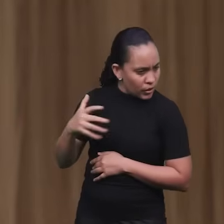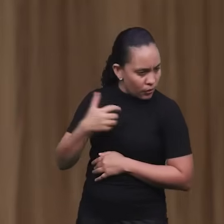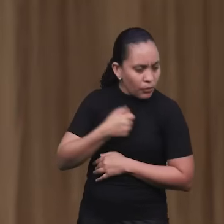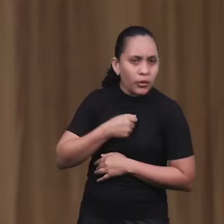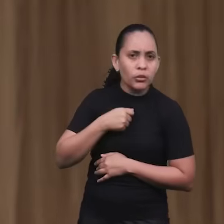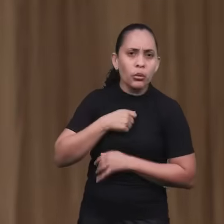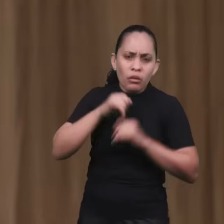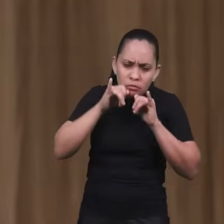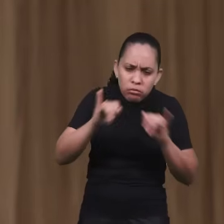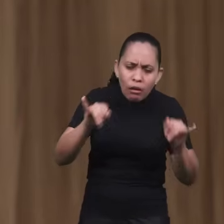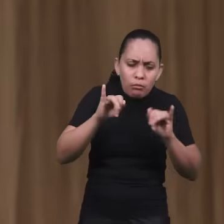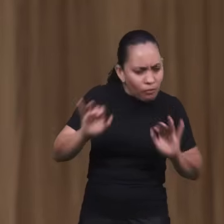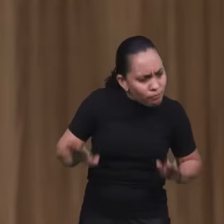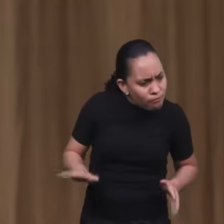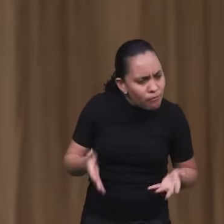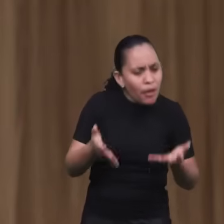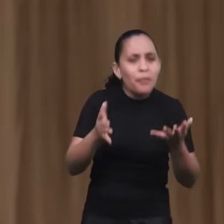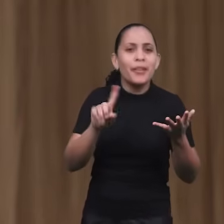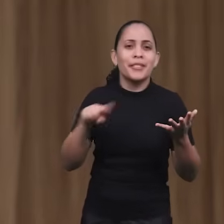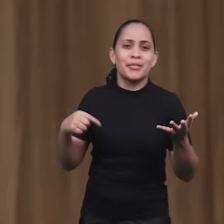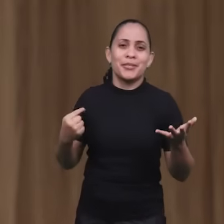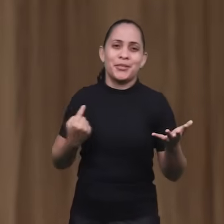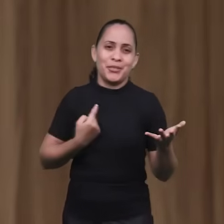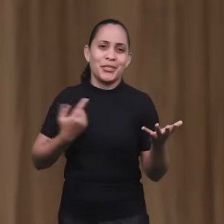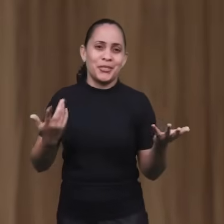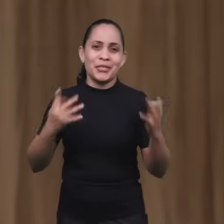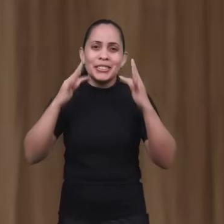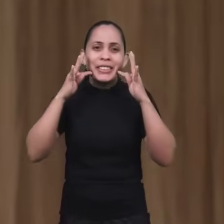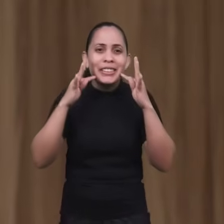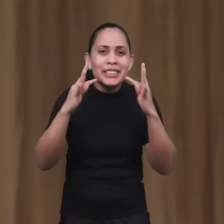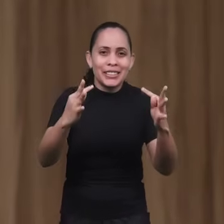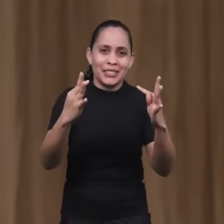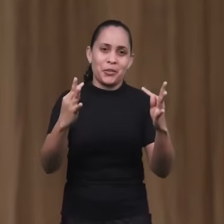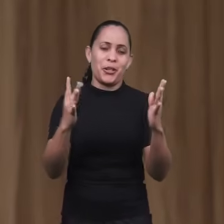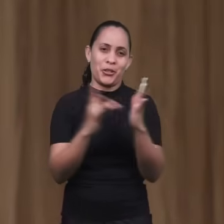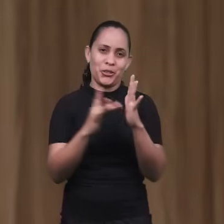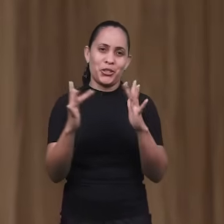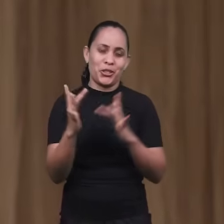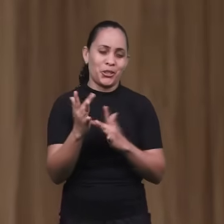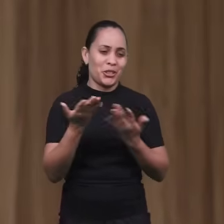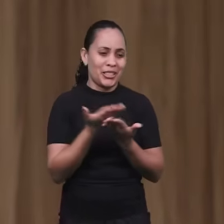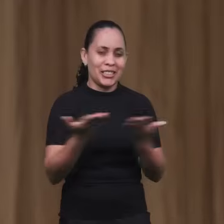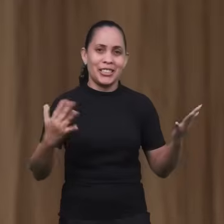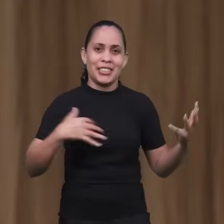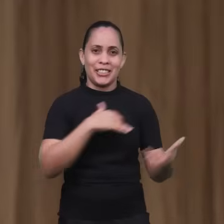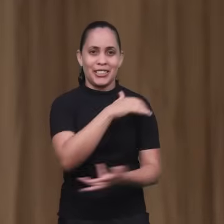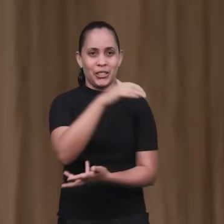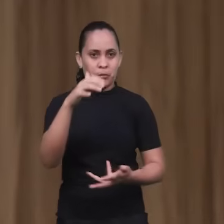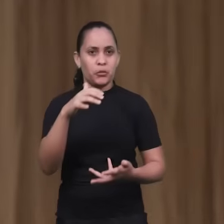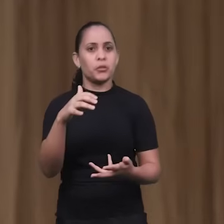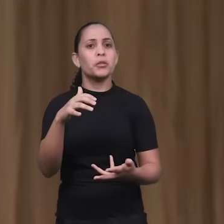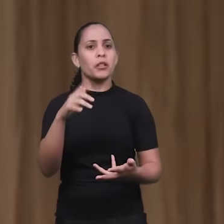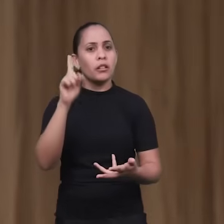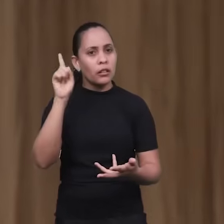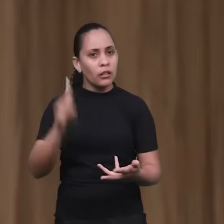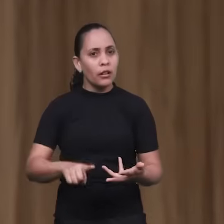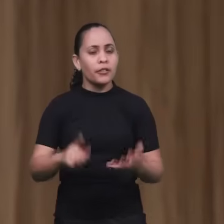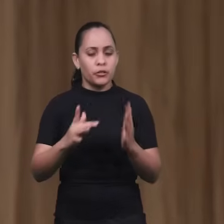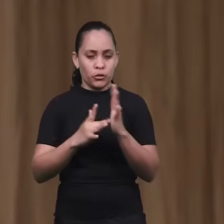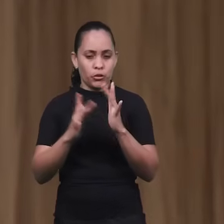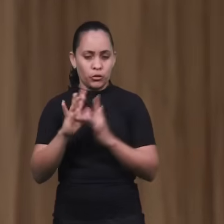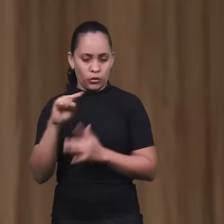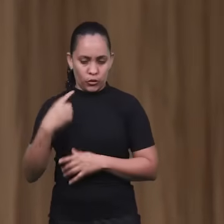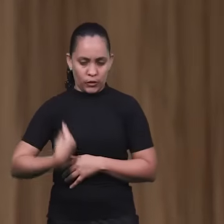aproximamos Deus das pessoas. Assim elas poderão encontrar o caminho da salvação. Como ser